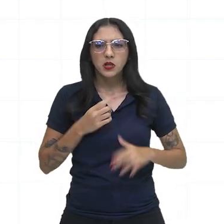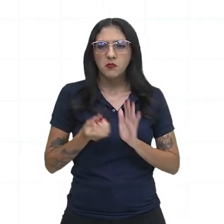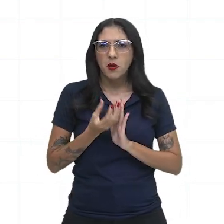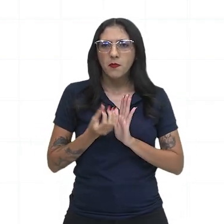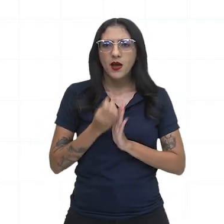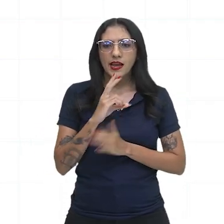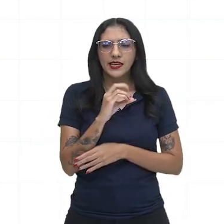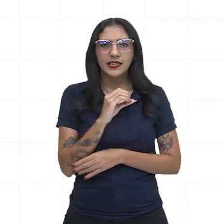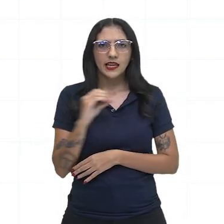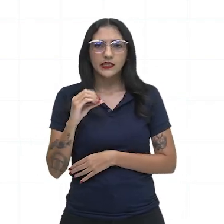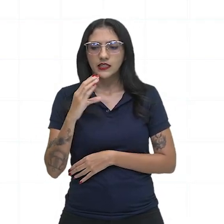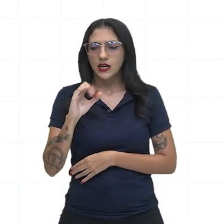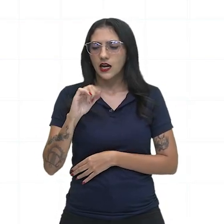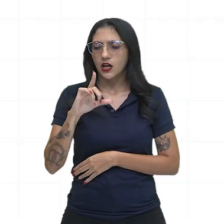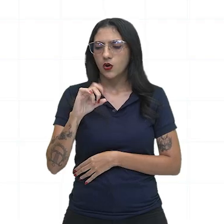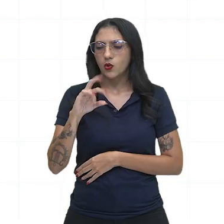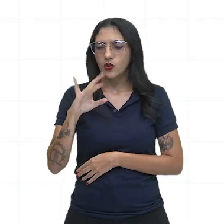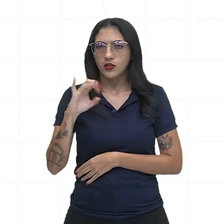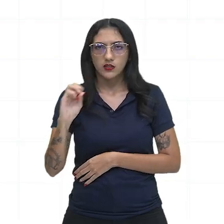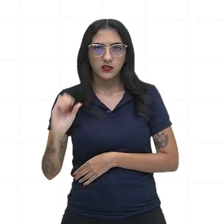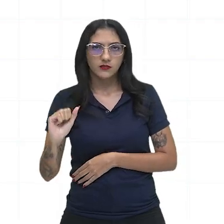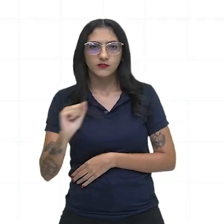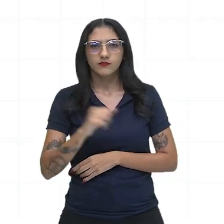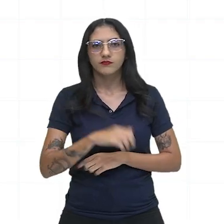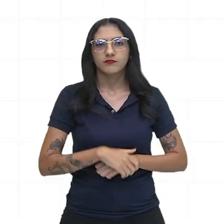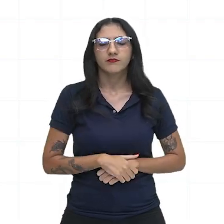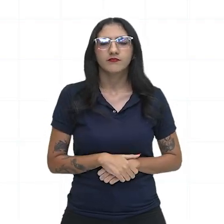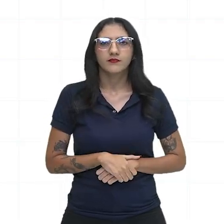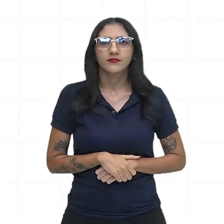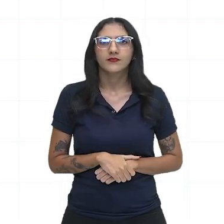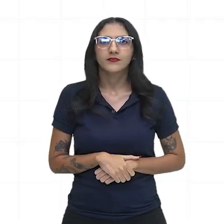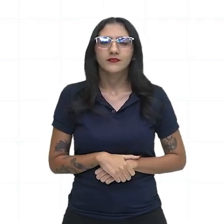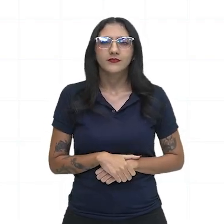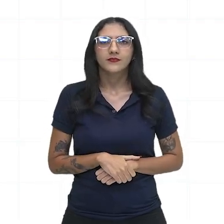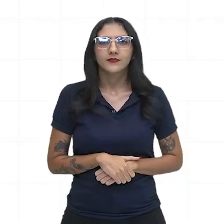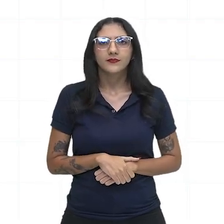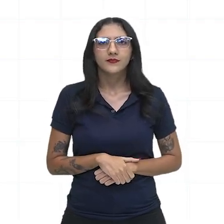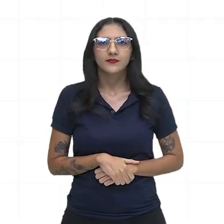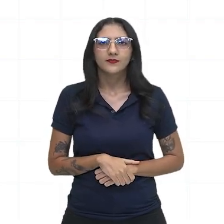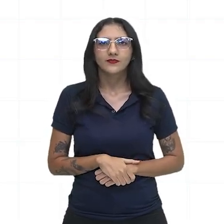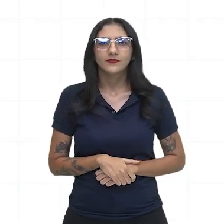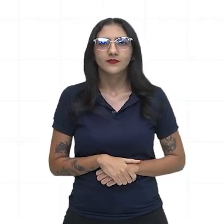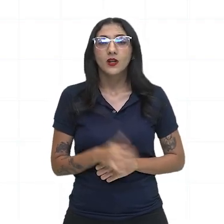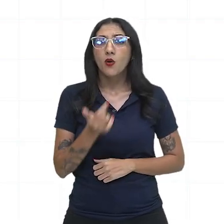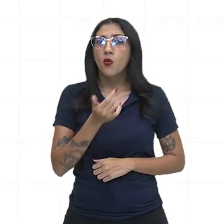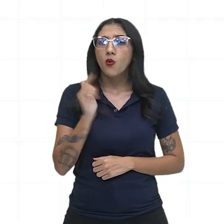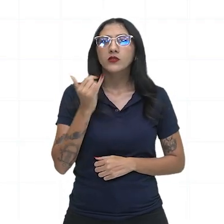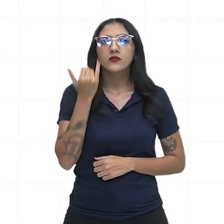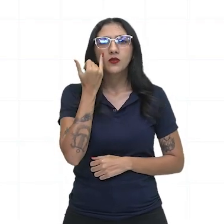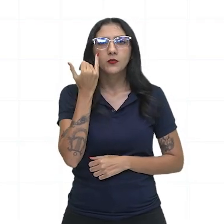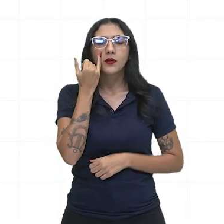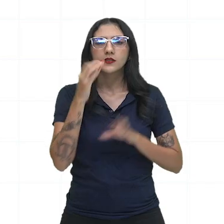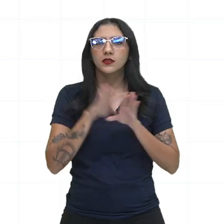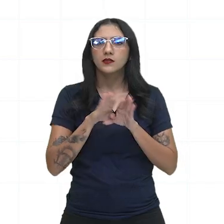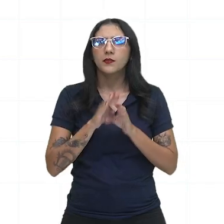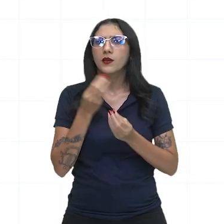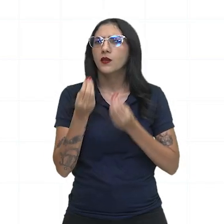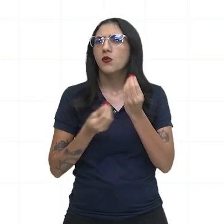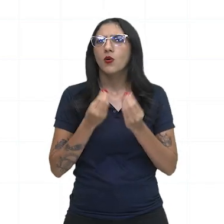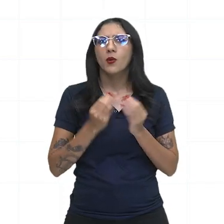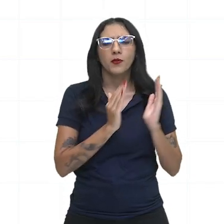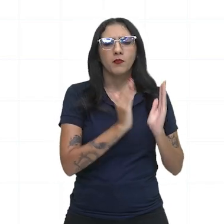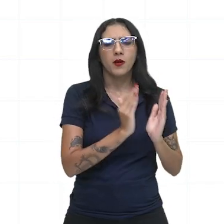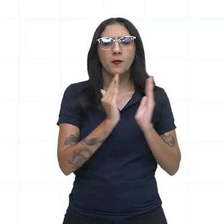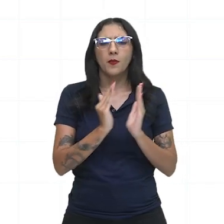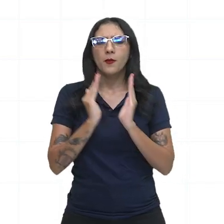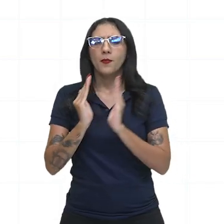Bem interessante, né? Outro ponto que eu quero trazer para vocês, outra informação, é a divisão dessa aula de